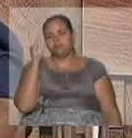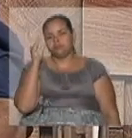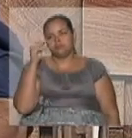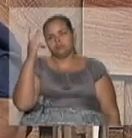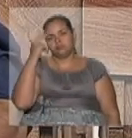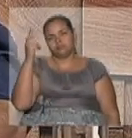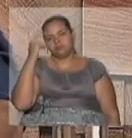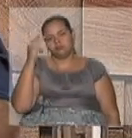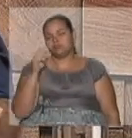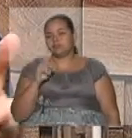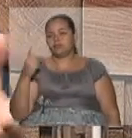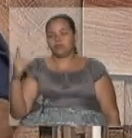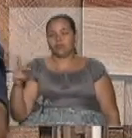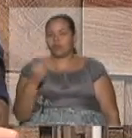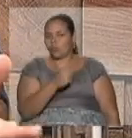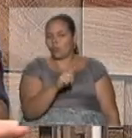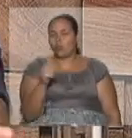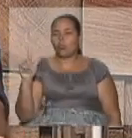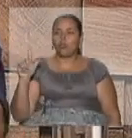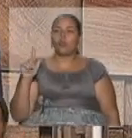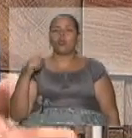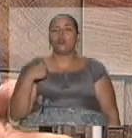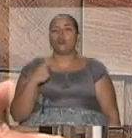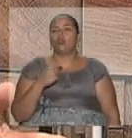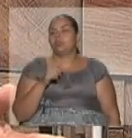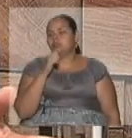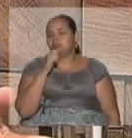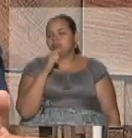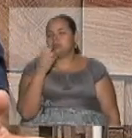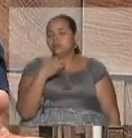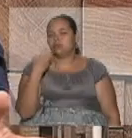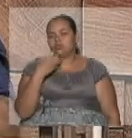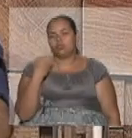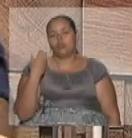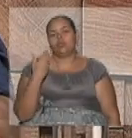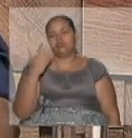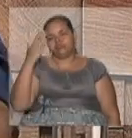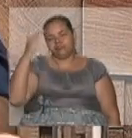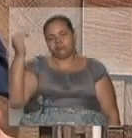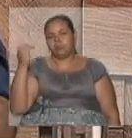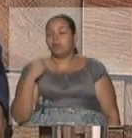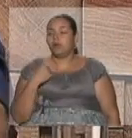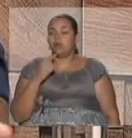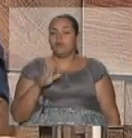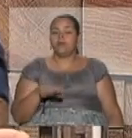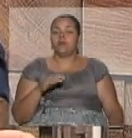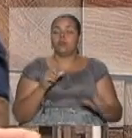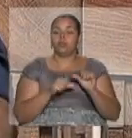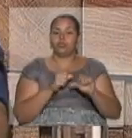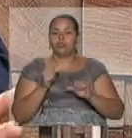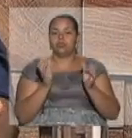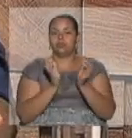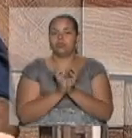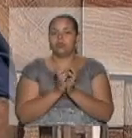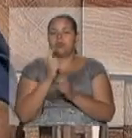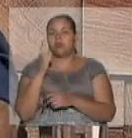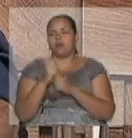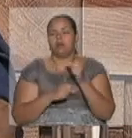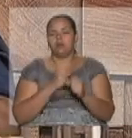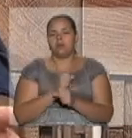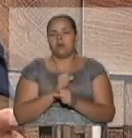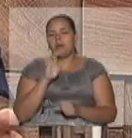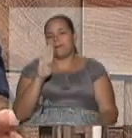só dela, mas outros artistas fazem isso, mudam suas bandas. Claro. Tem artistas que mudam a banda de ano em ano.